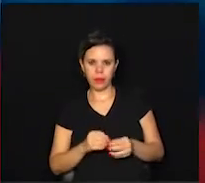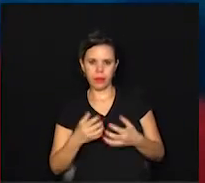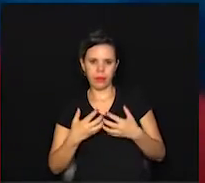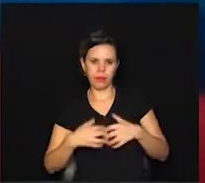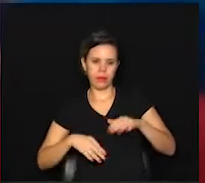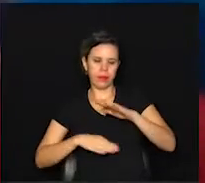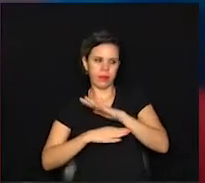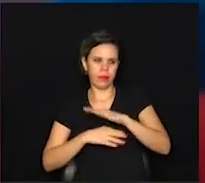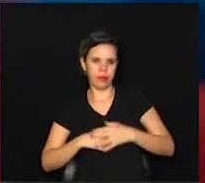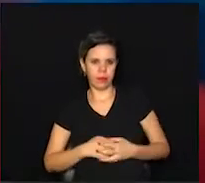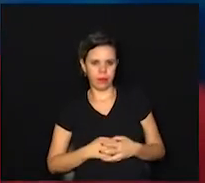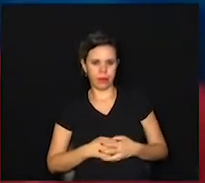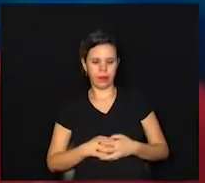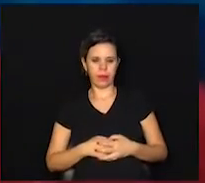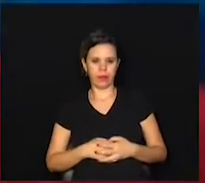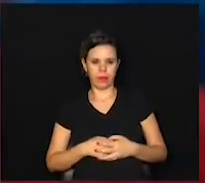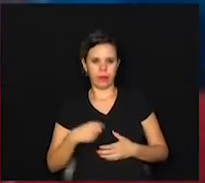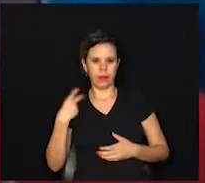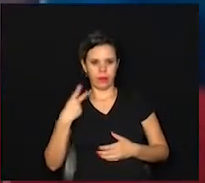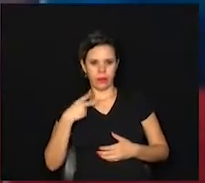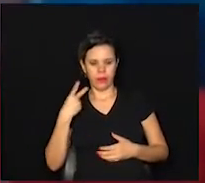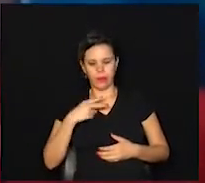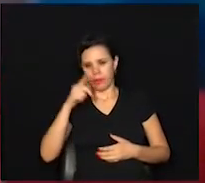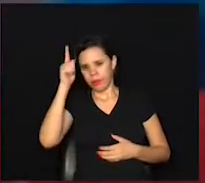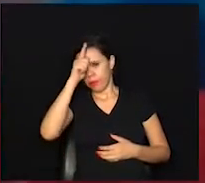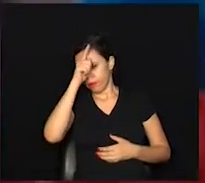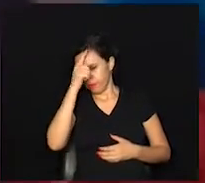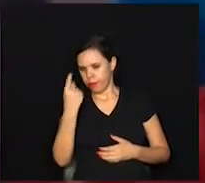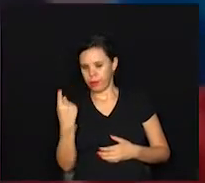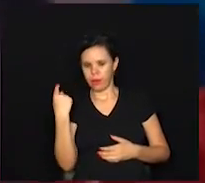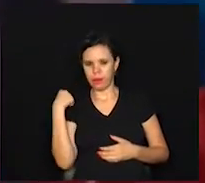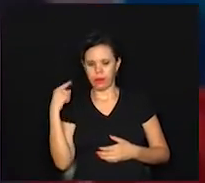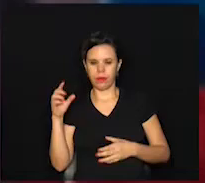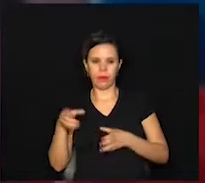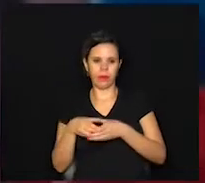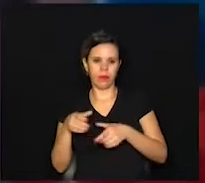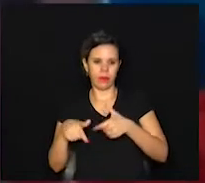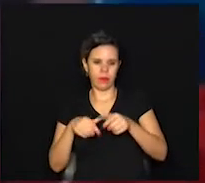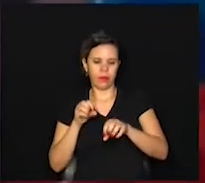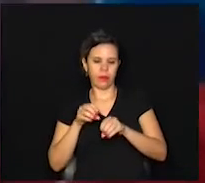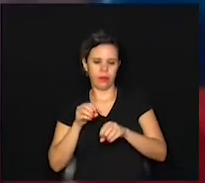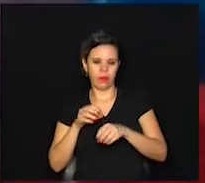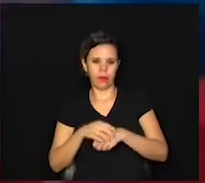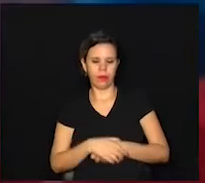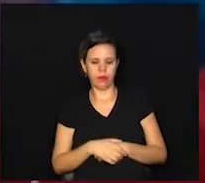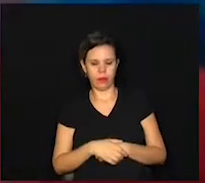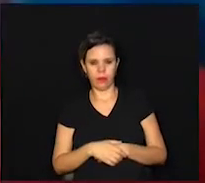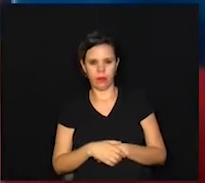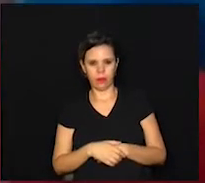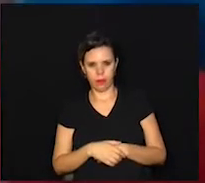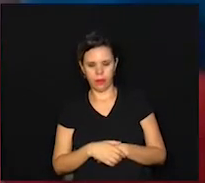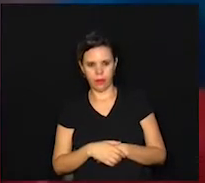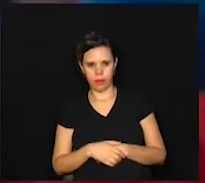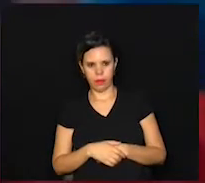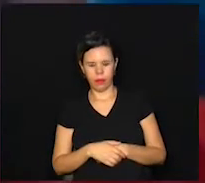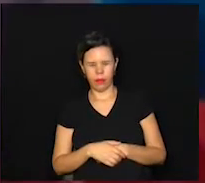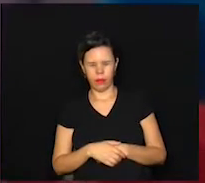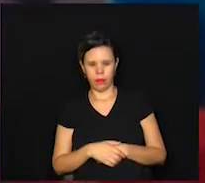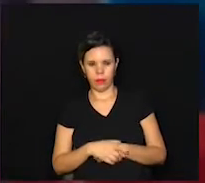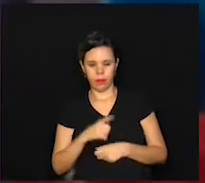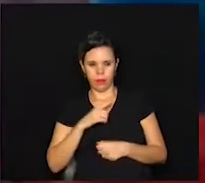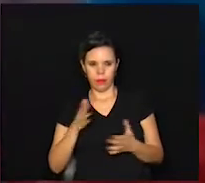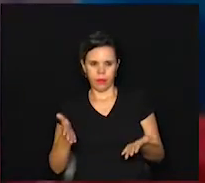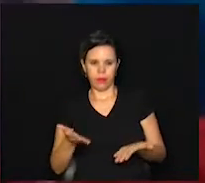Câmara Municipal. O vereador Gustavo Peta, na época, a Comissão de Educação, né, Gustavo, tiveram uma contribuição